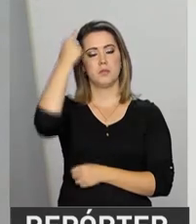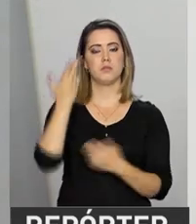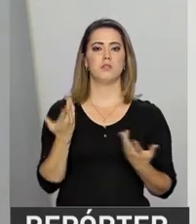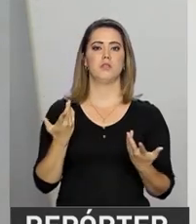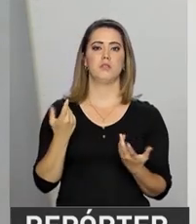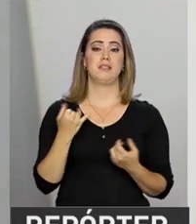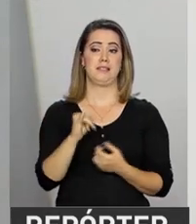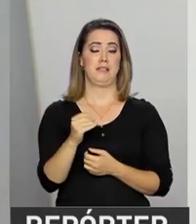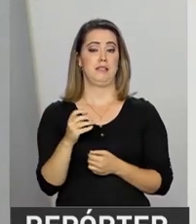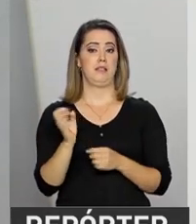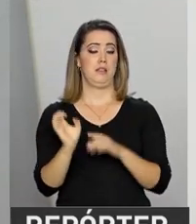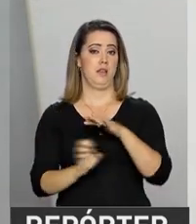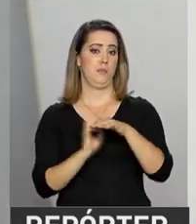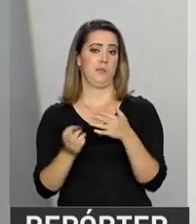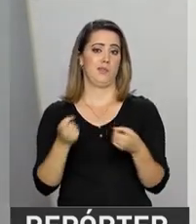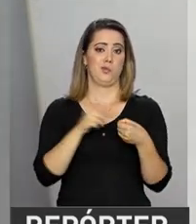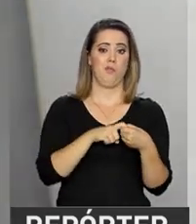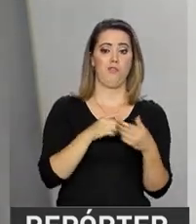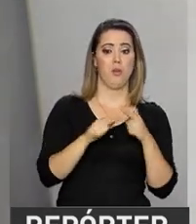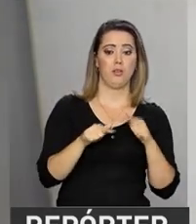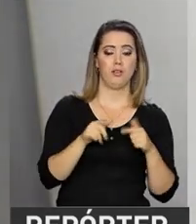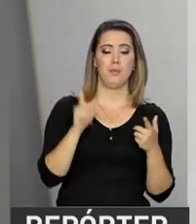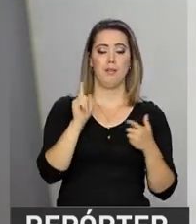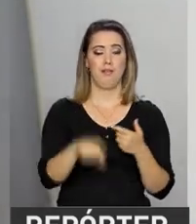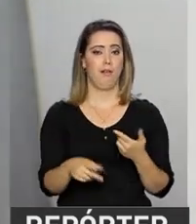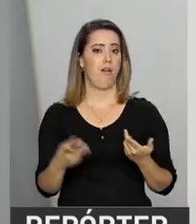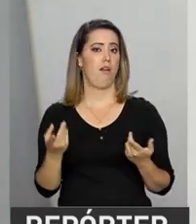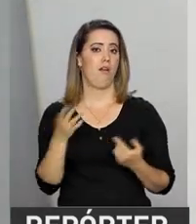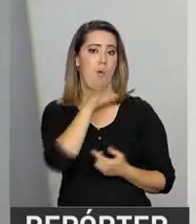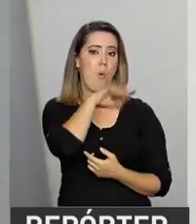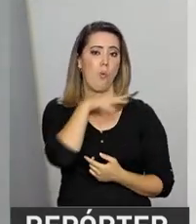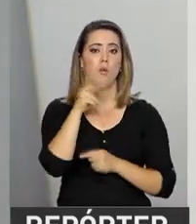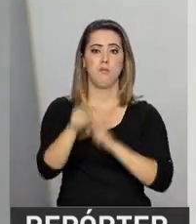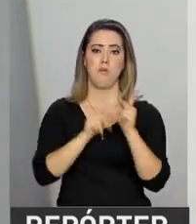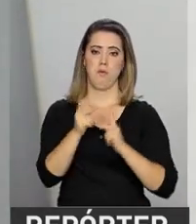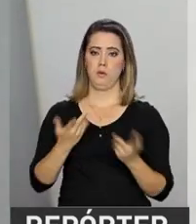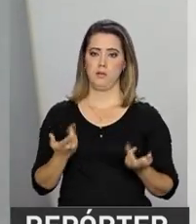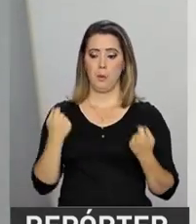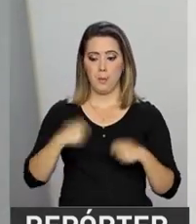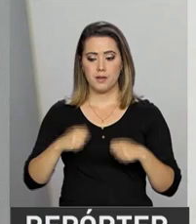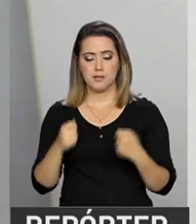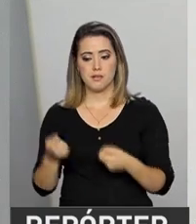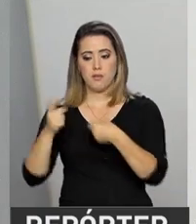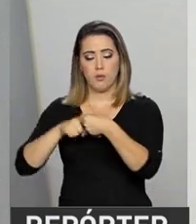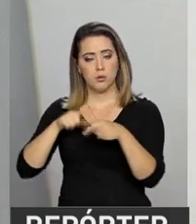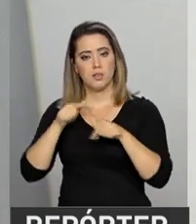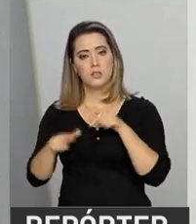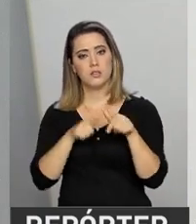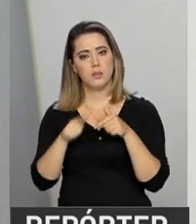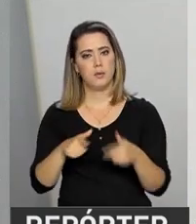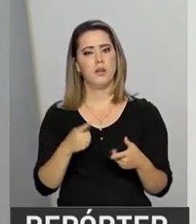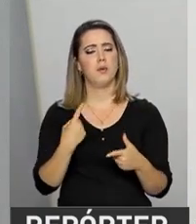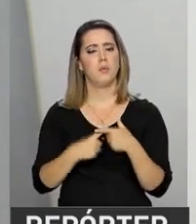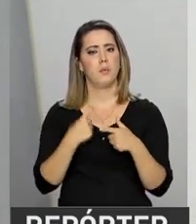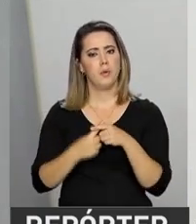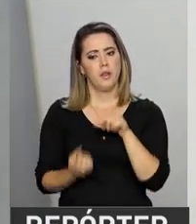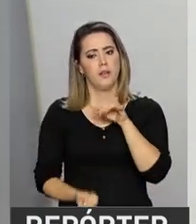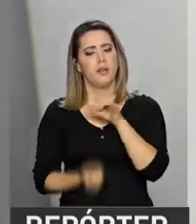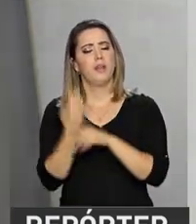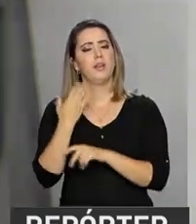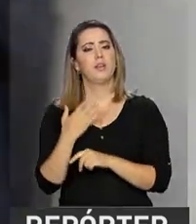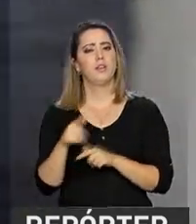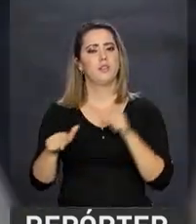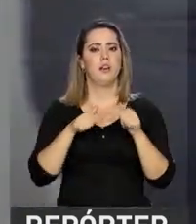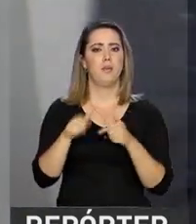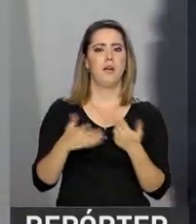da empresa é também uma penalização para toda a população um retorno da empresa geraria um grande número de de